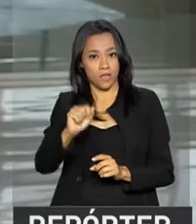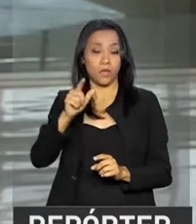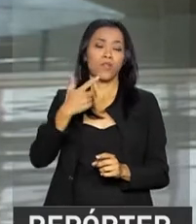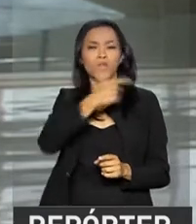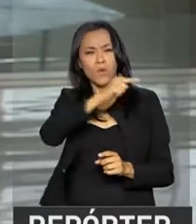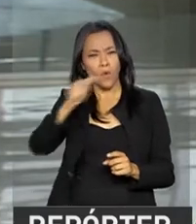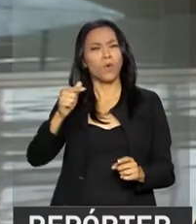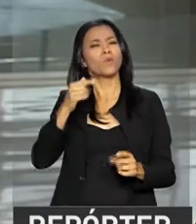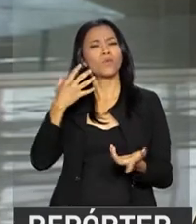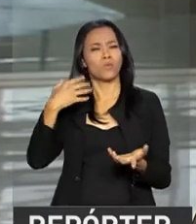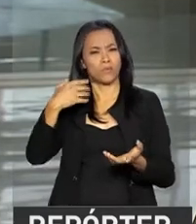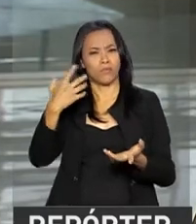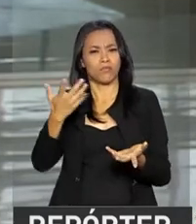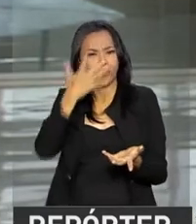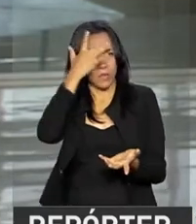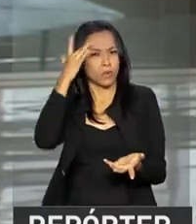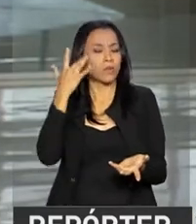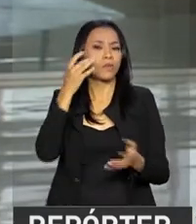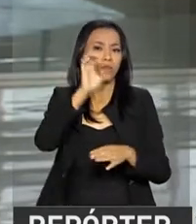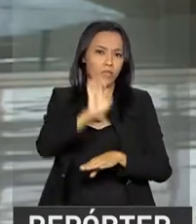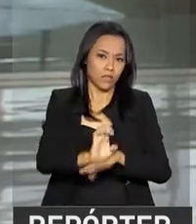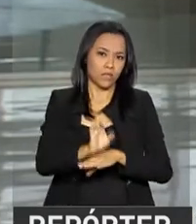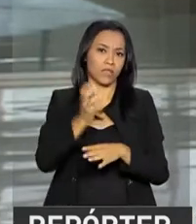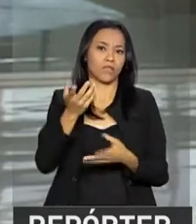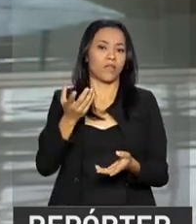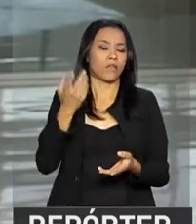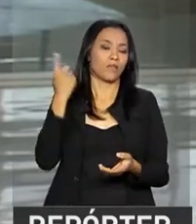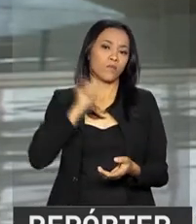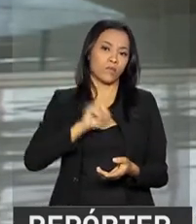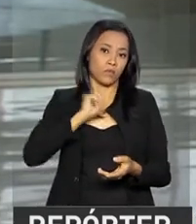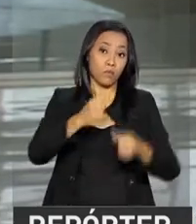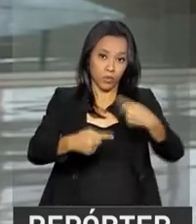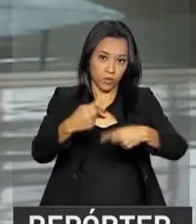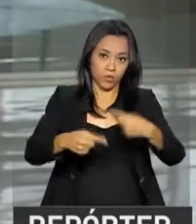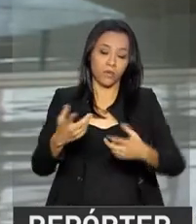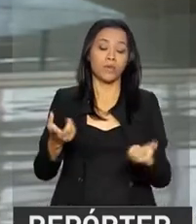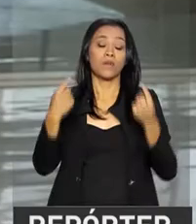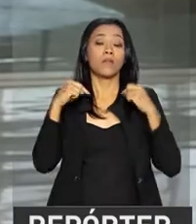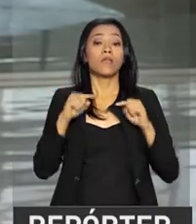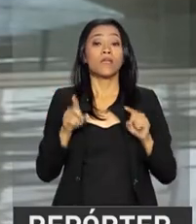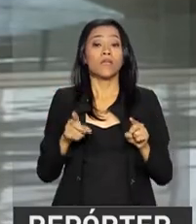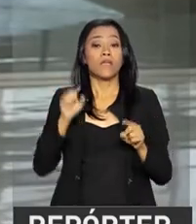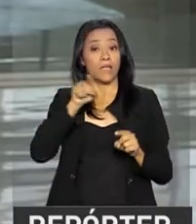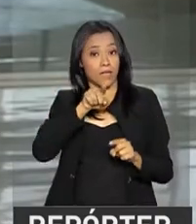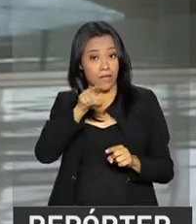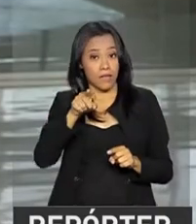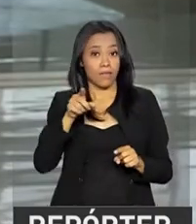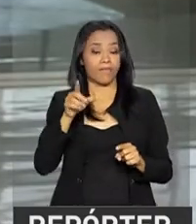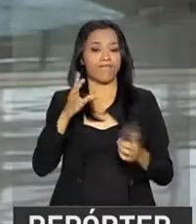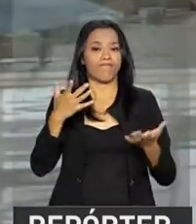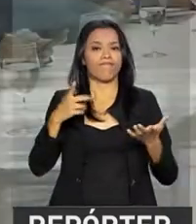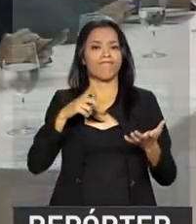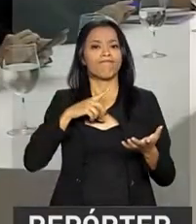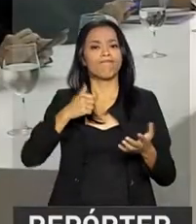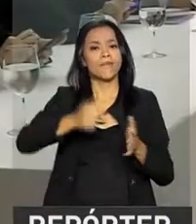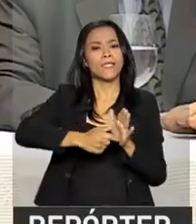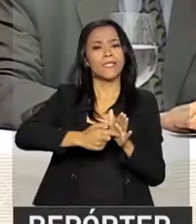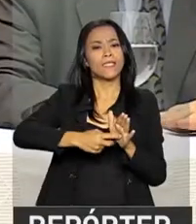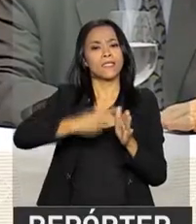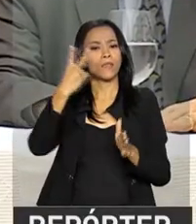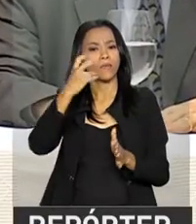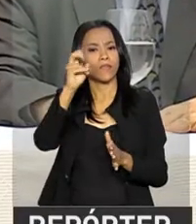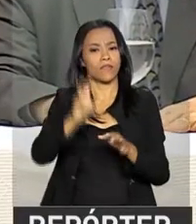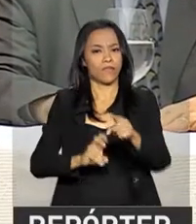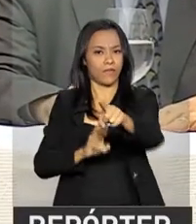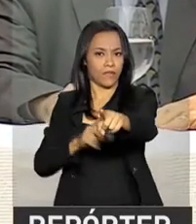minas e ainda ontem carolina lá no palácio da alvorada o presidente michel temer se reuniu pela segunda vez